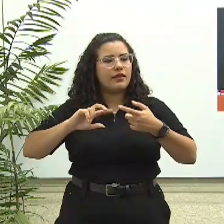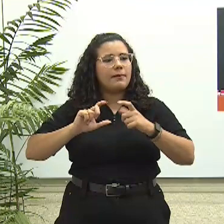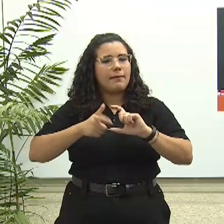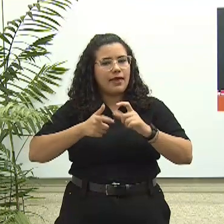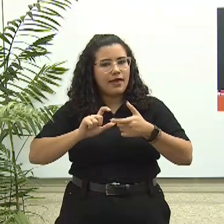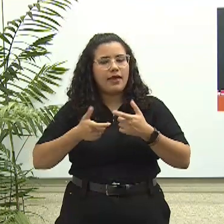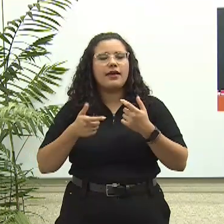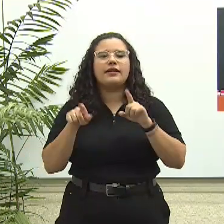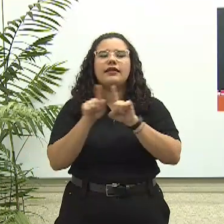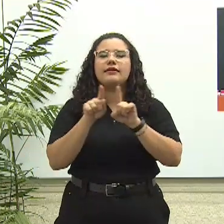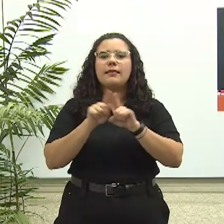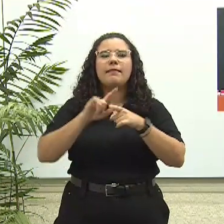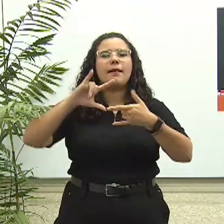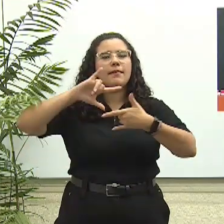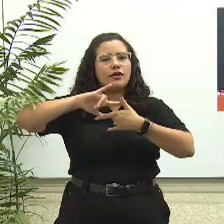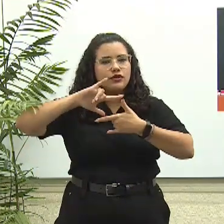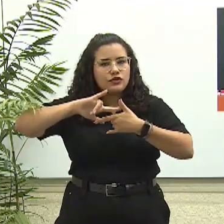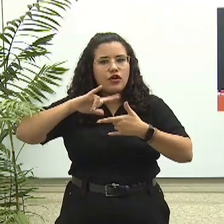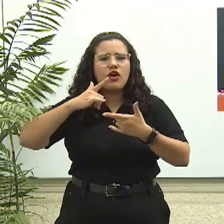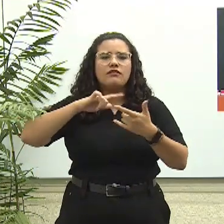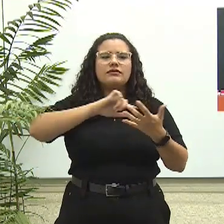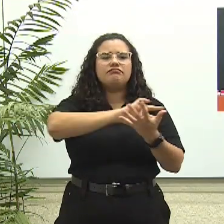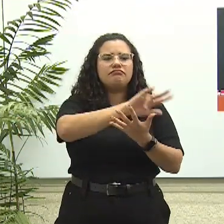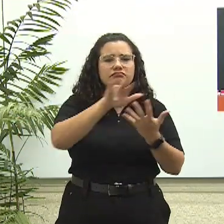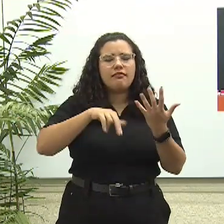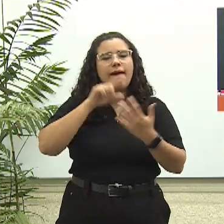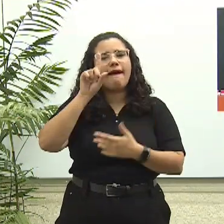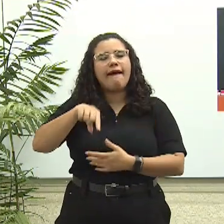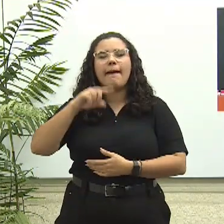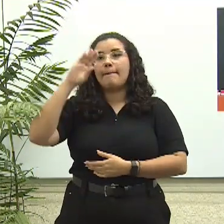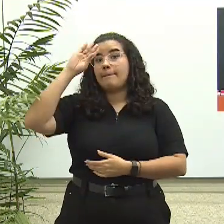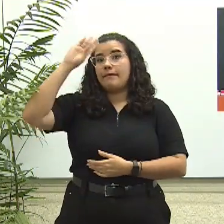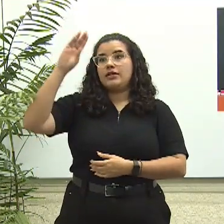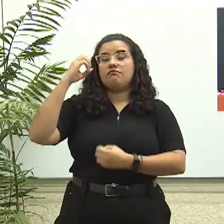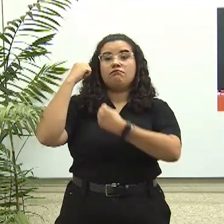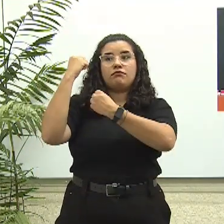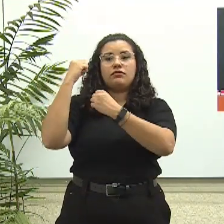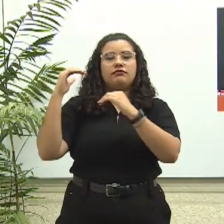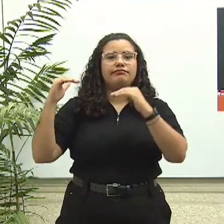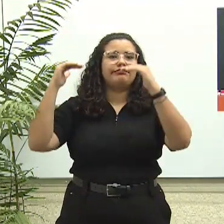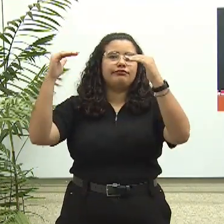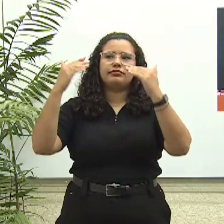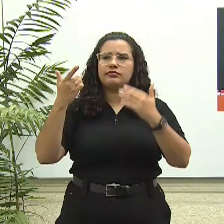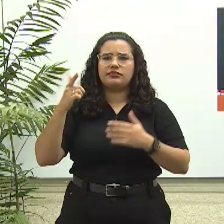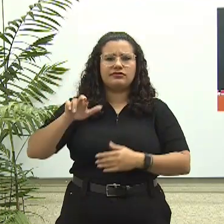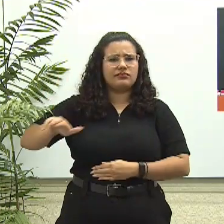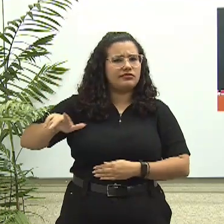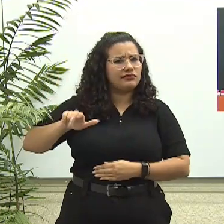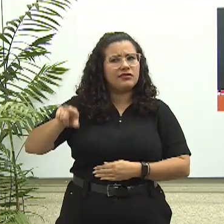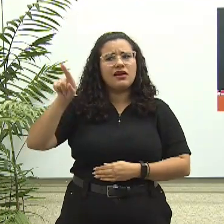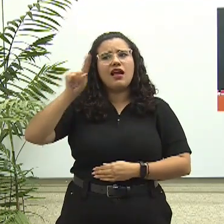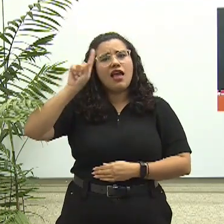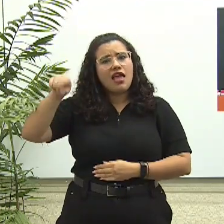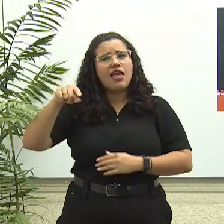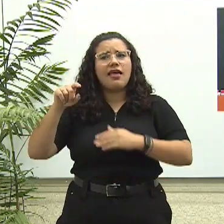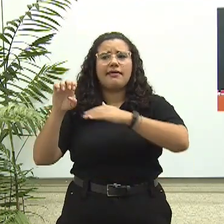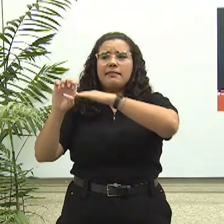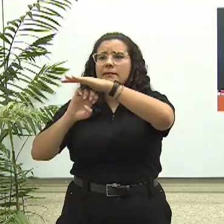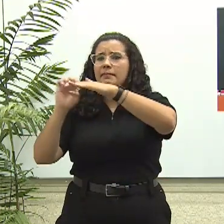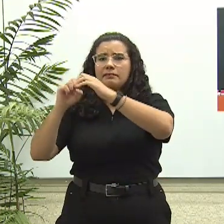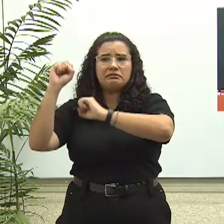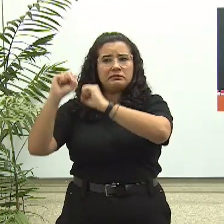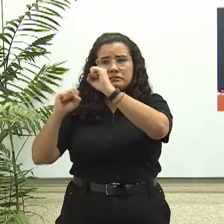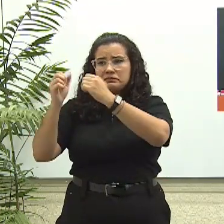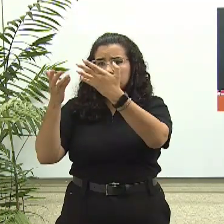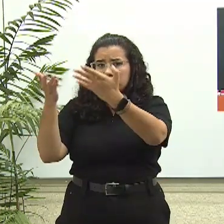Microsoft entre essas principais aí que são potências benevolentes não são são corporações imperialistas ligadas ao